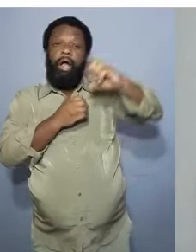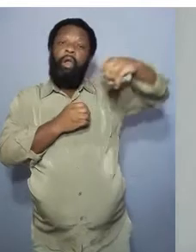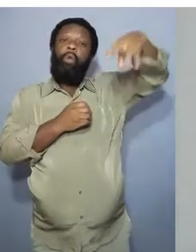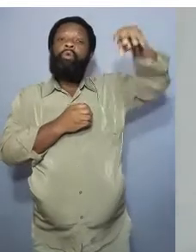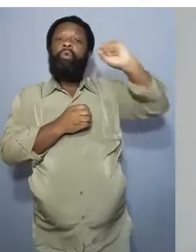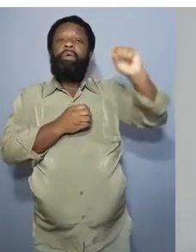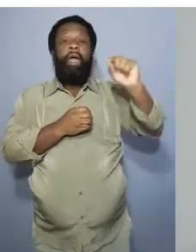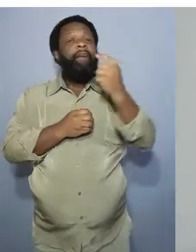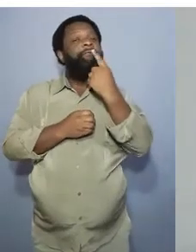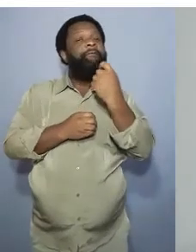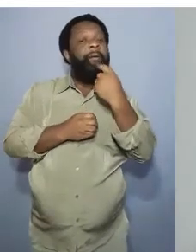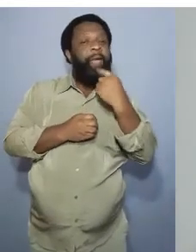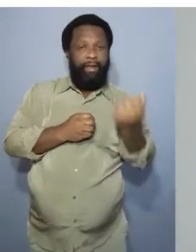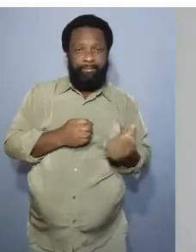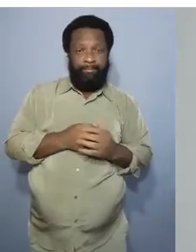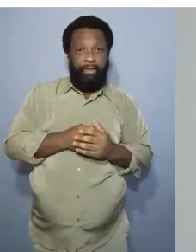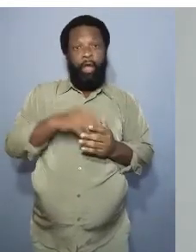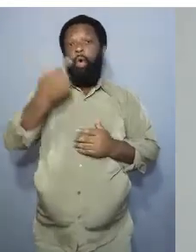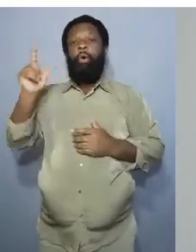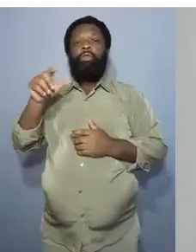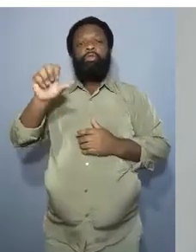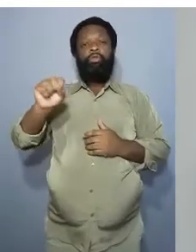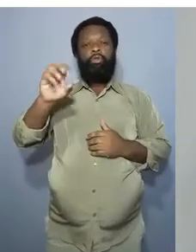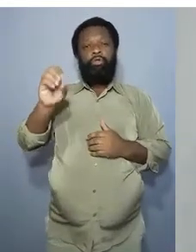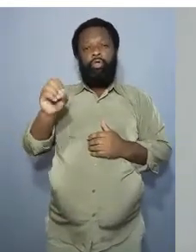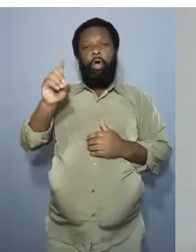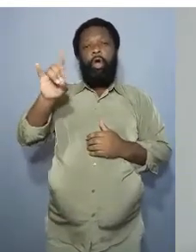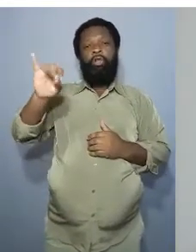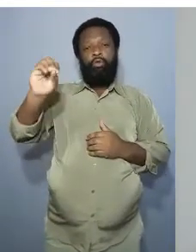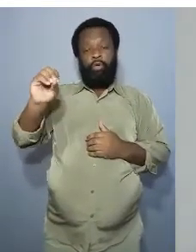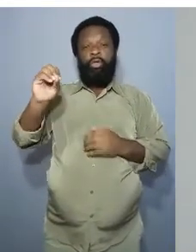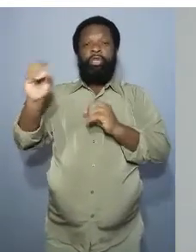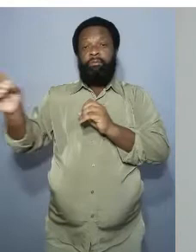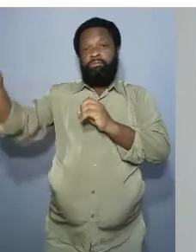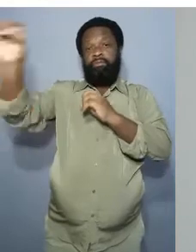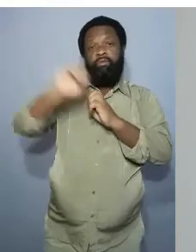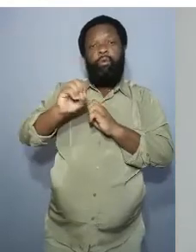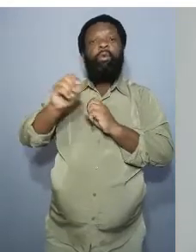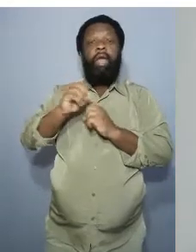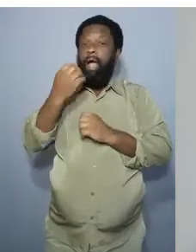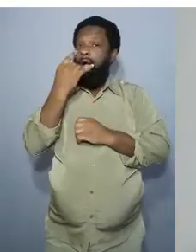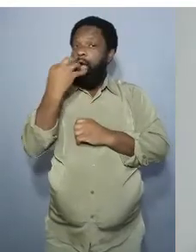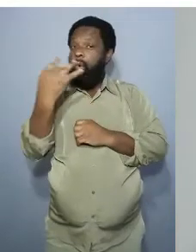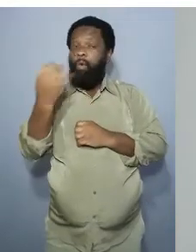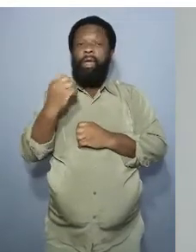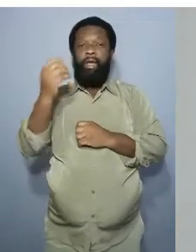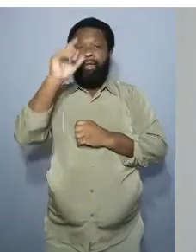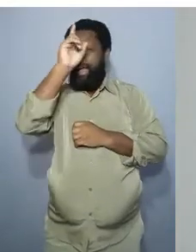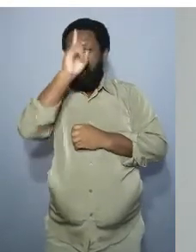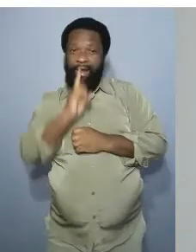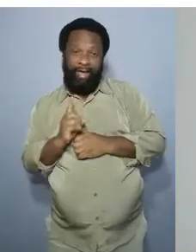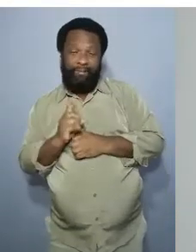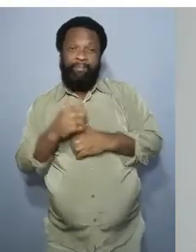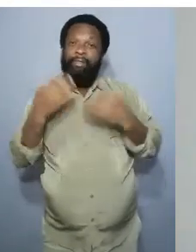emitindo uma luz de cor vermelha, tudo bem? Já o sódio, quando faz esse retorno, acaba emitindo uma luz de cor amarela. E é